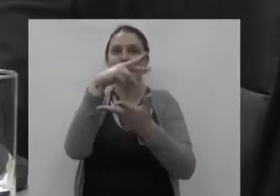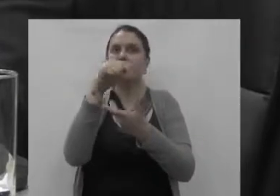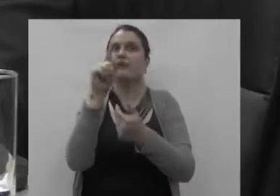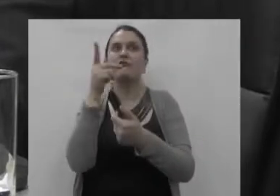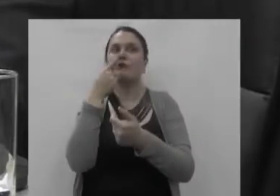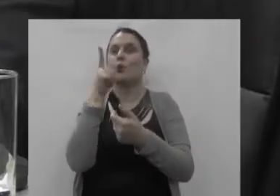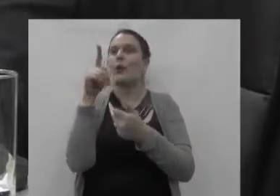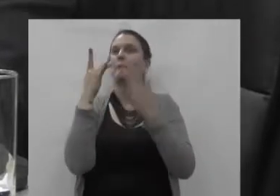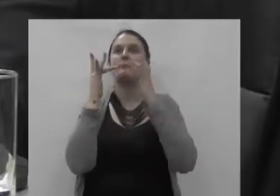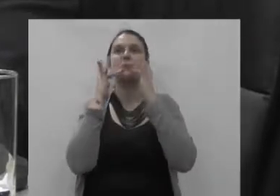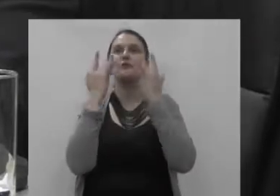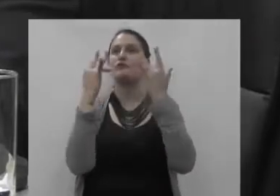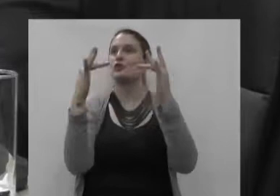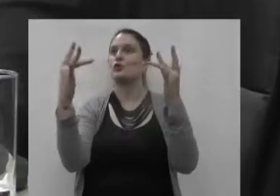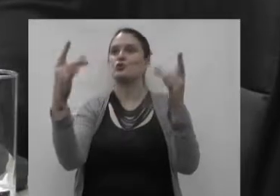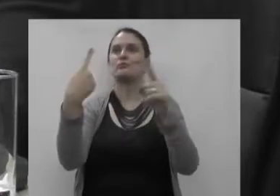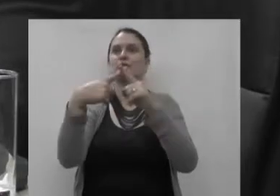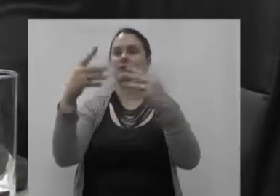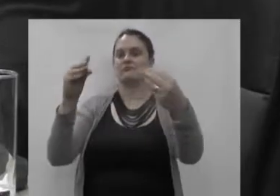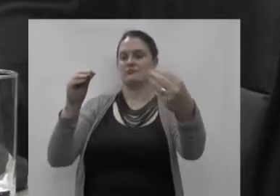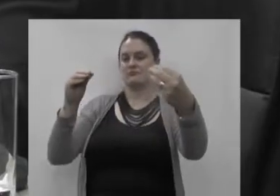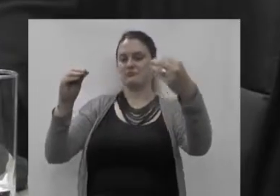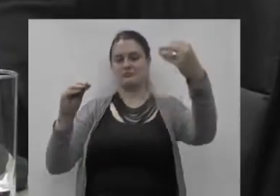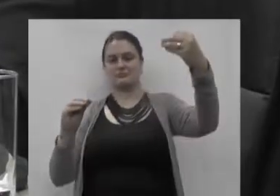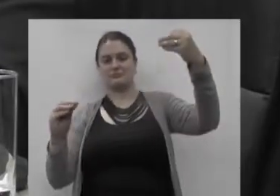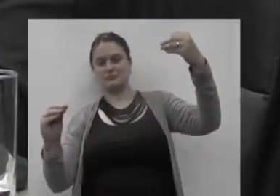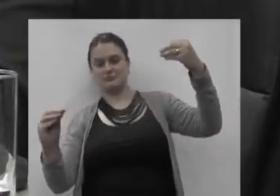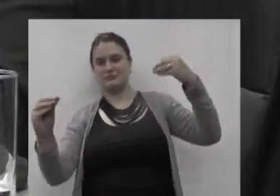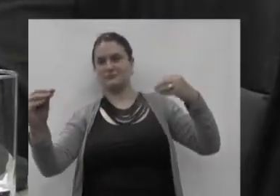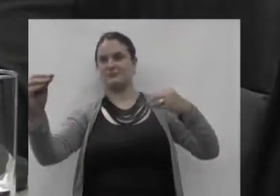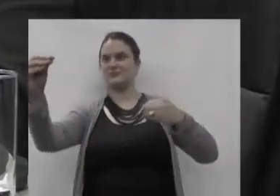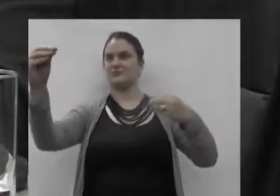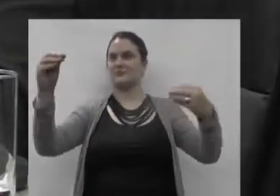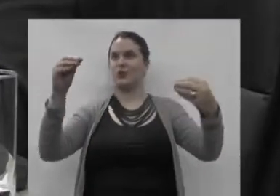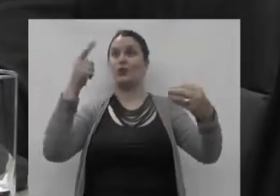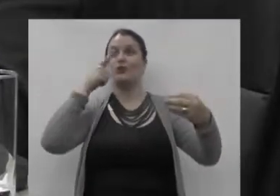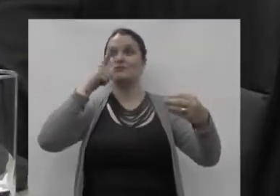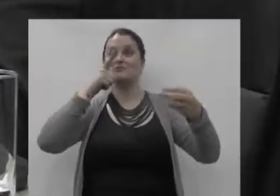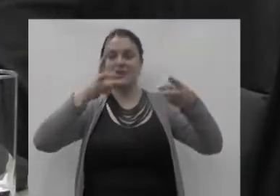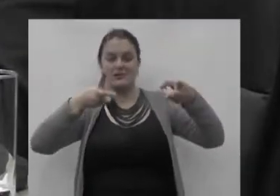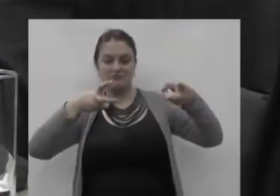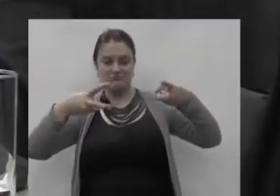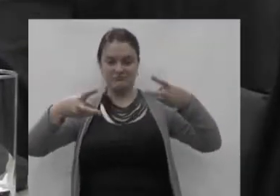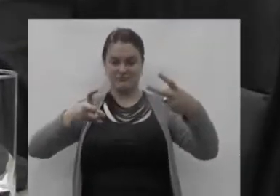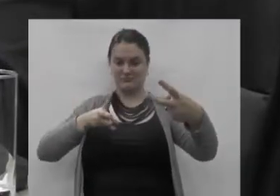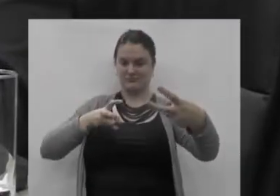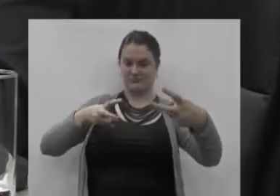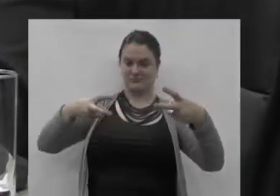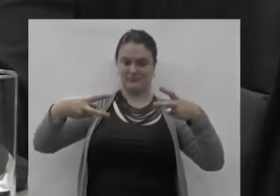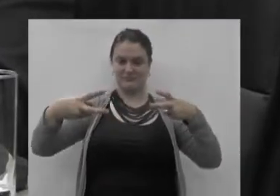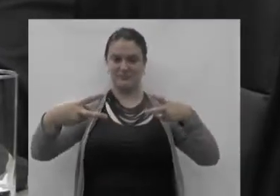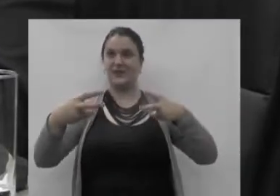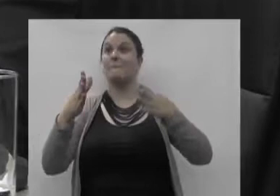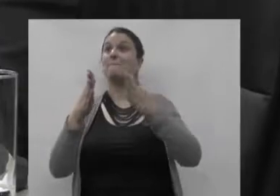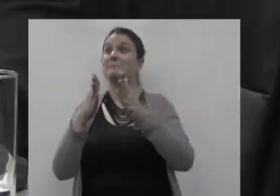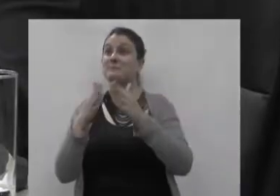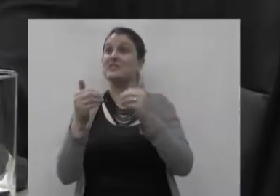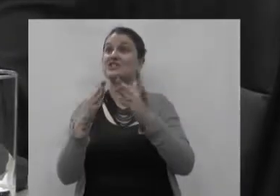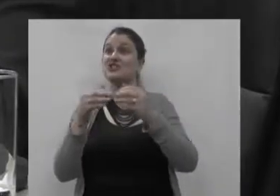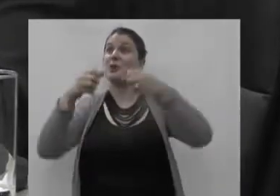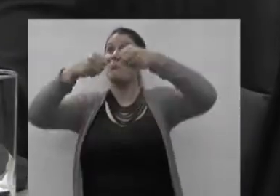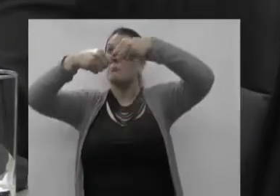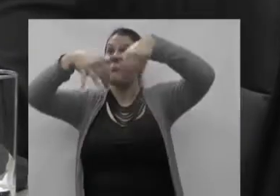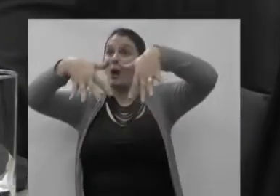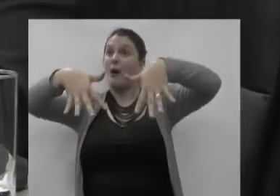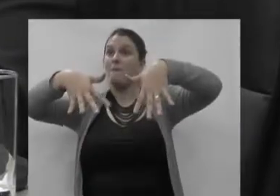geografia, história, enfim, este mapa em alto relevo, os municípios que requererem em tempo